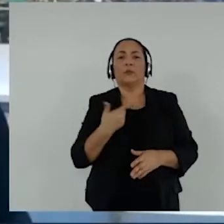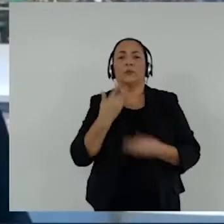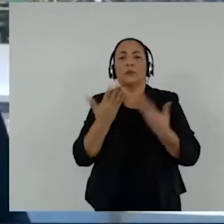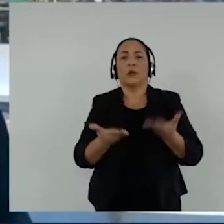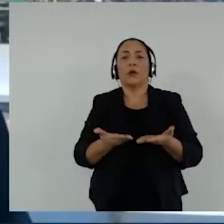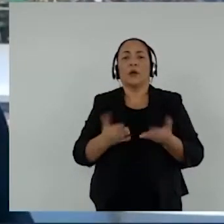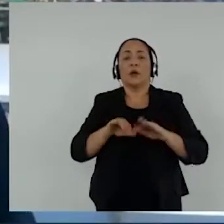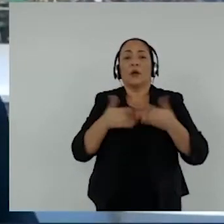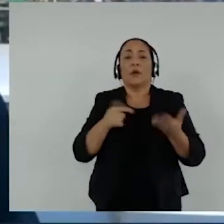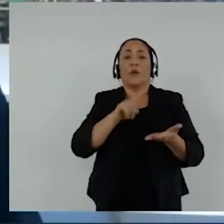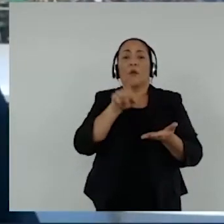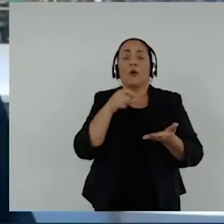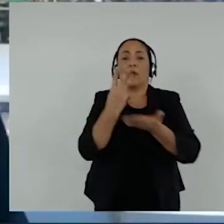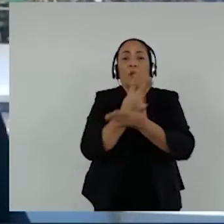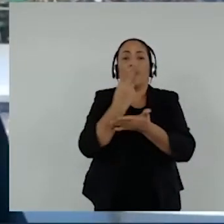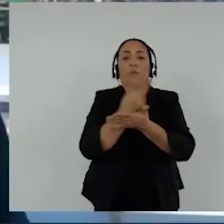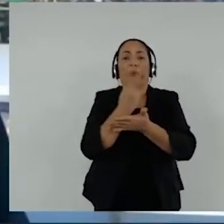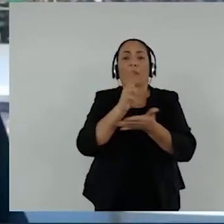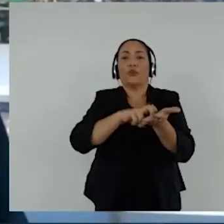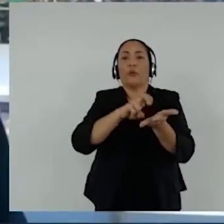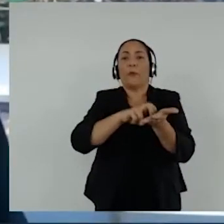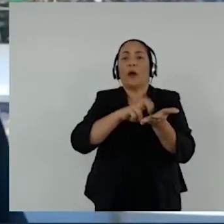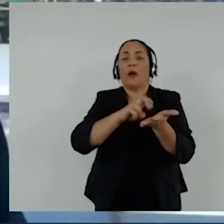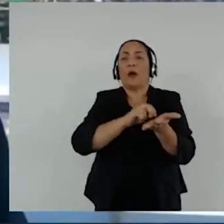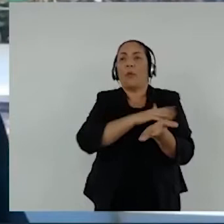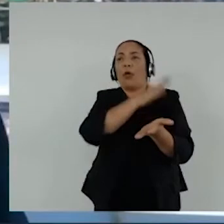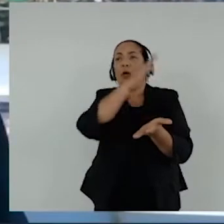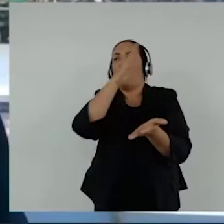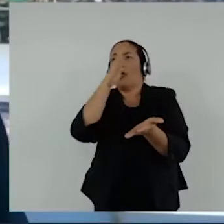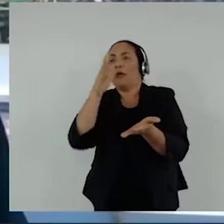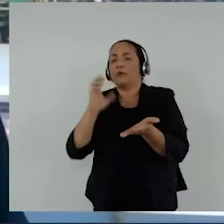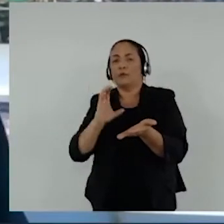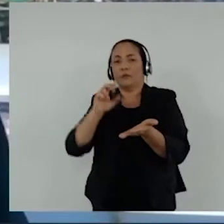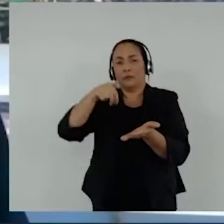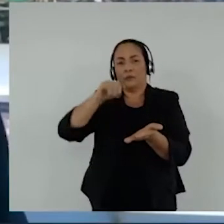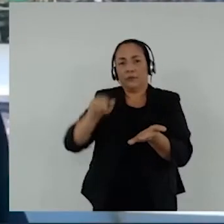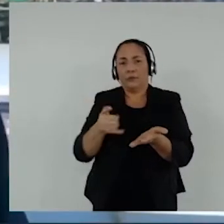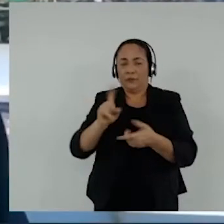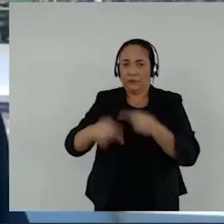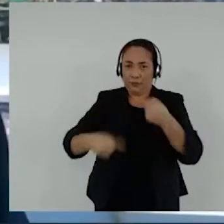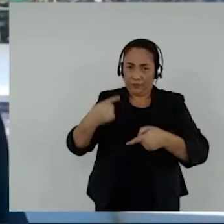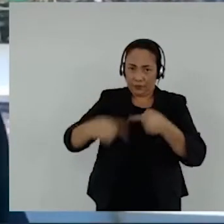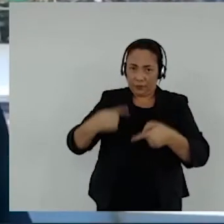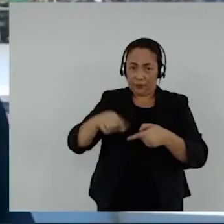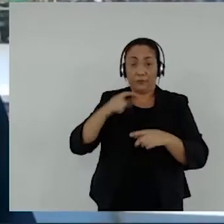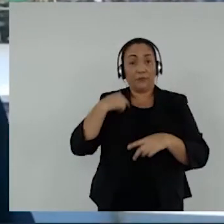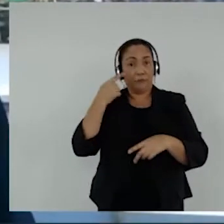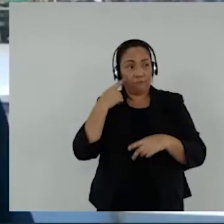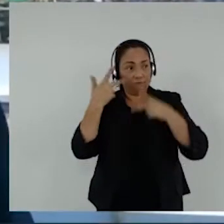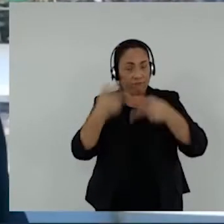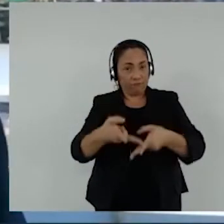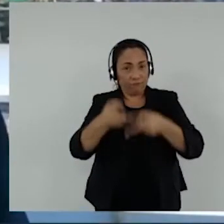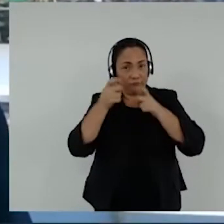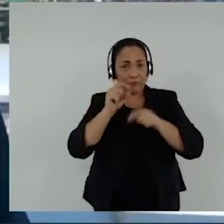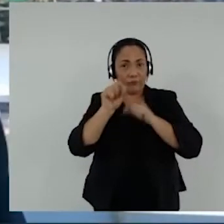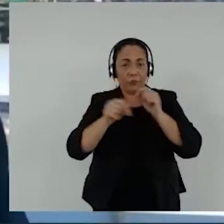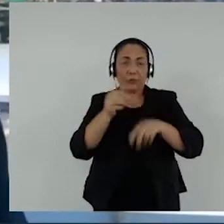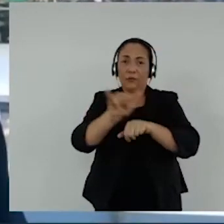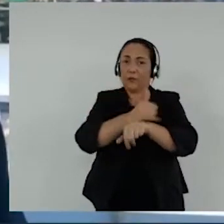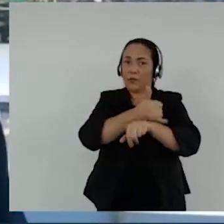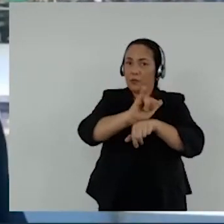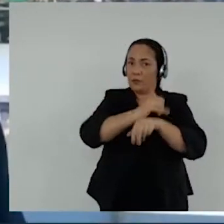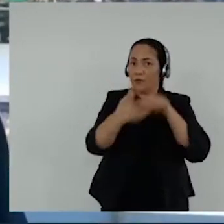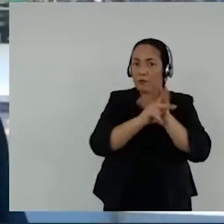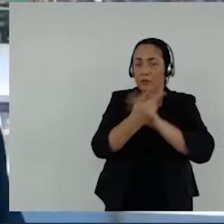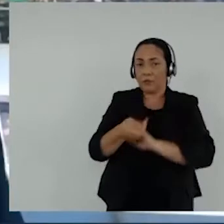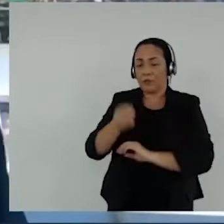manual que foi apresentado e tomou toda a manhã de trabalhos lá no CNJ, né? Pelo que eu percebi, a estratégia hoje do CNJ